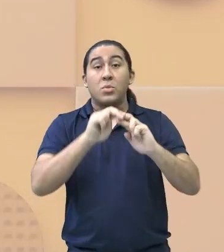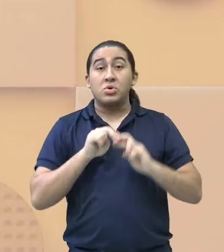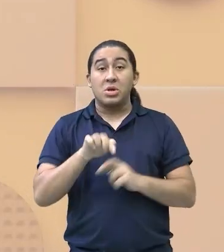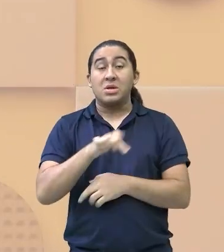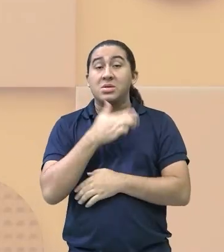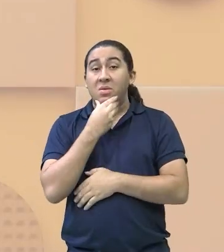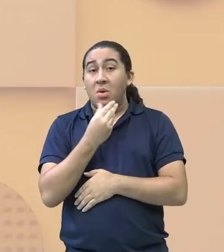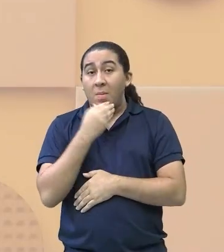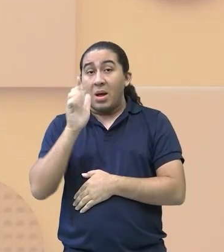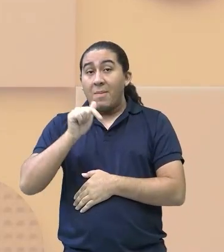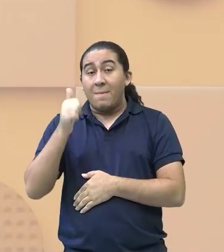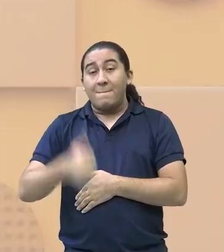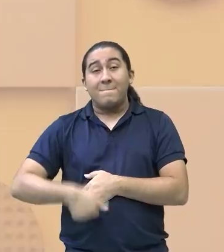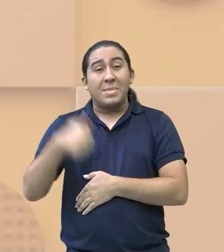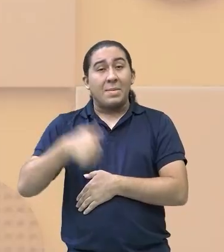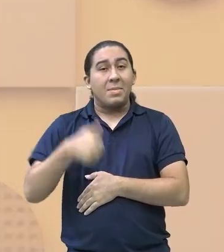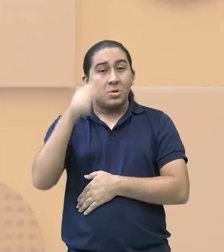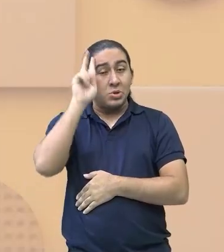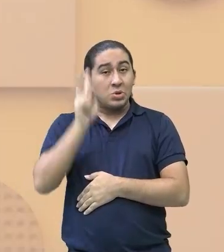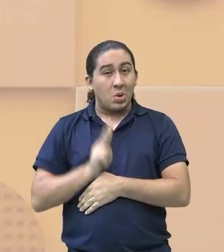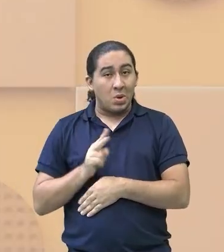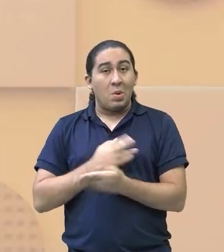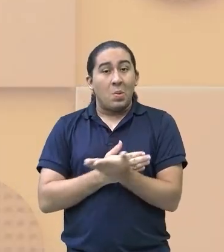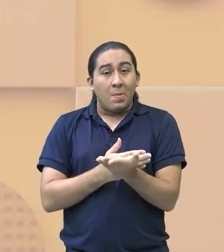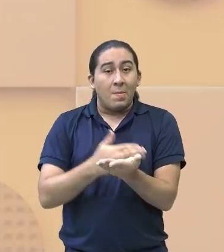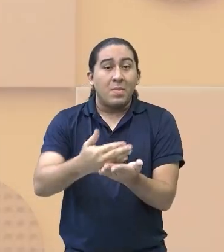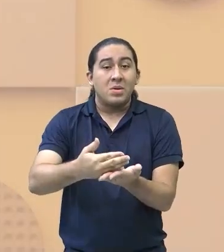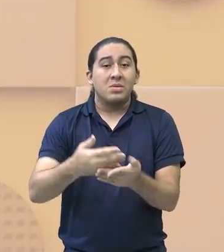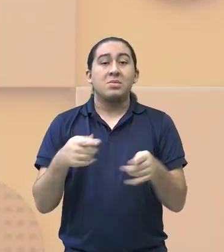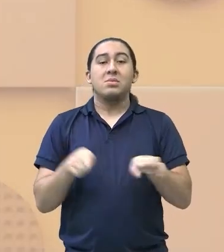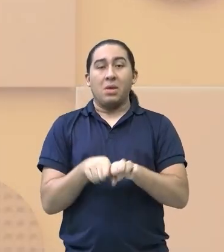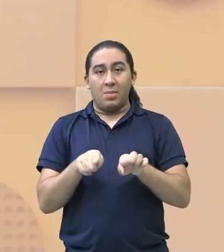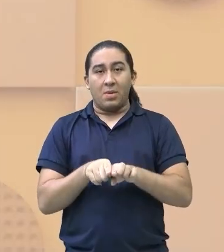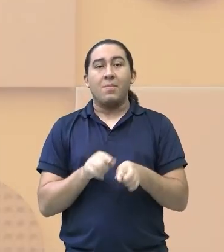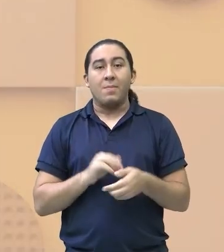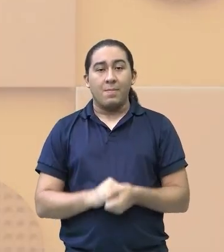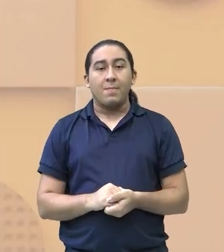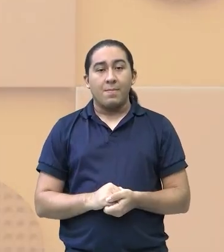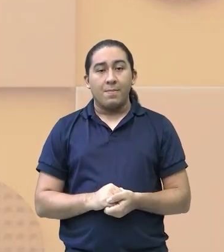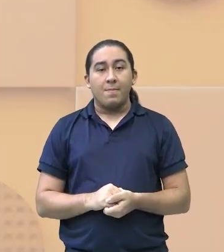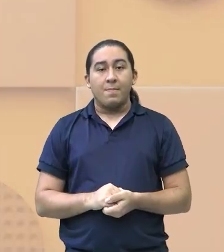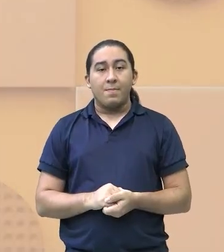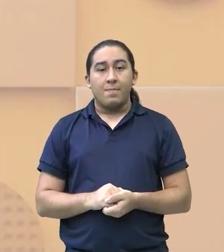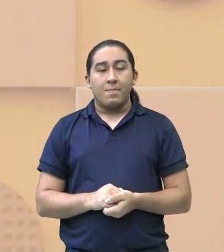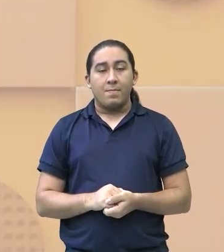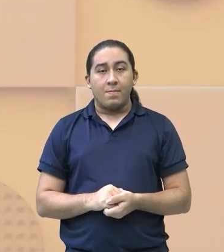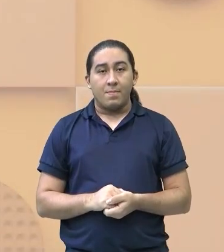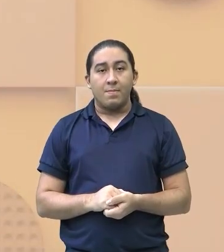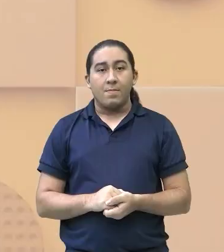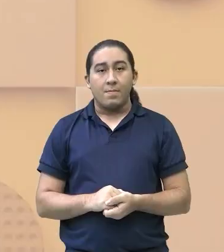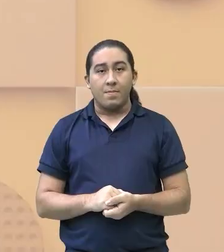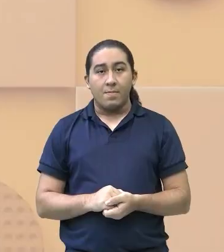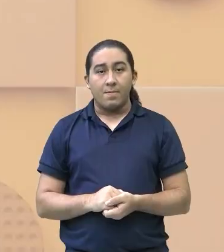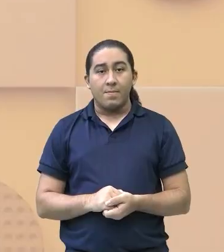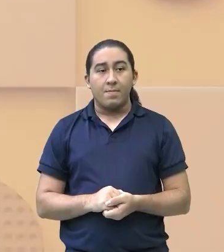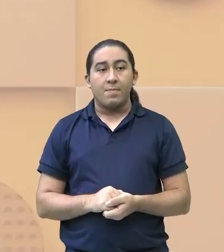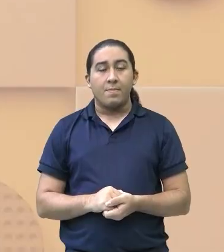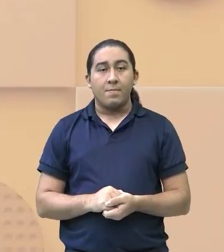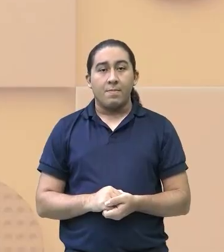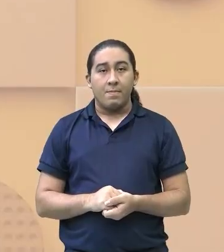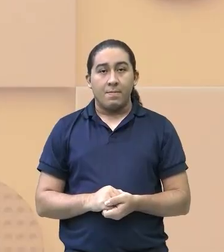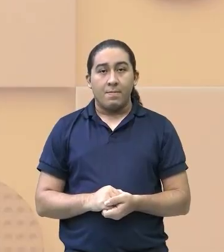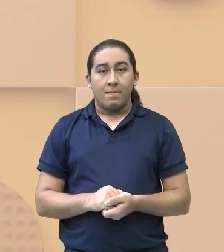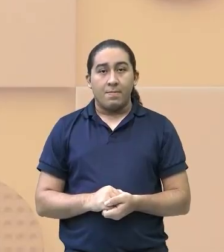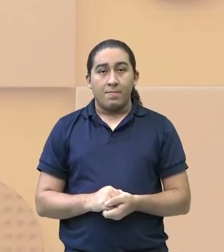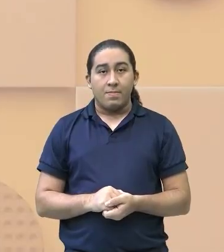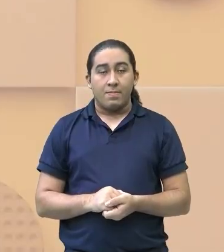pai da história. Aquele que vai, aos poucos, participando, então, ali, não é mesmo? Da história que vai se